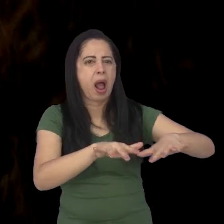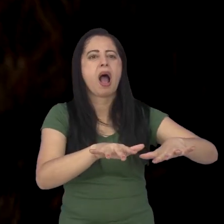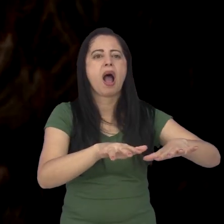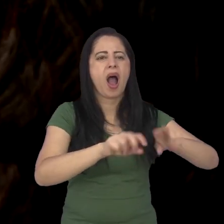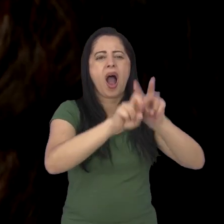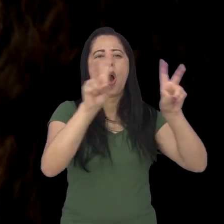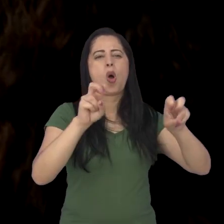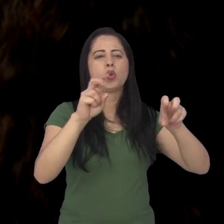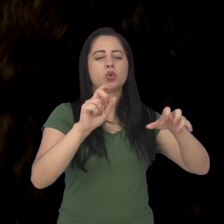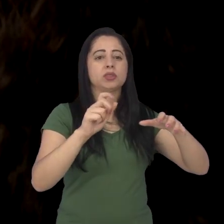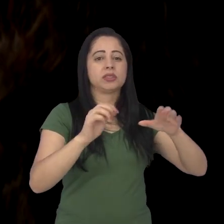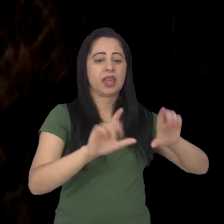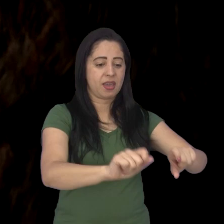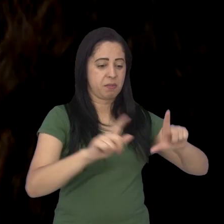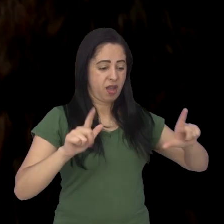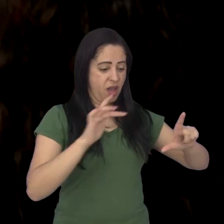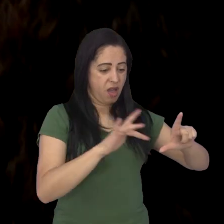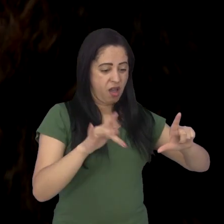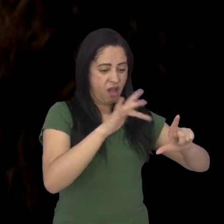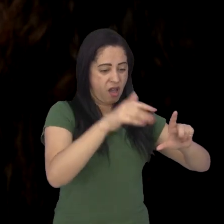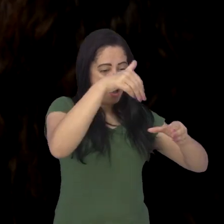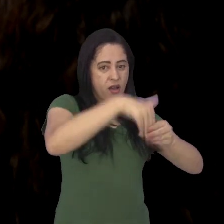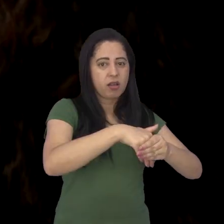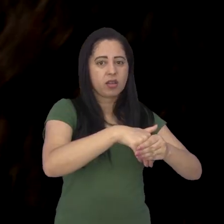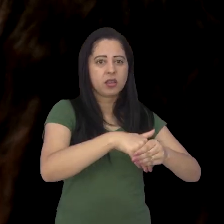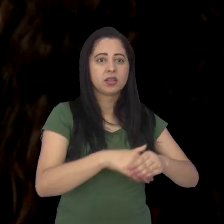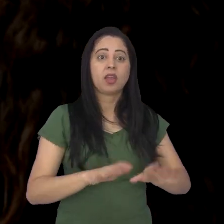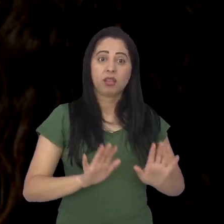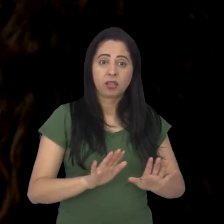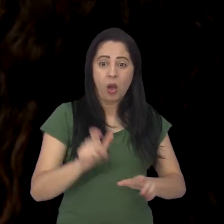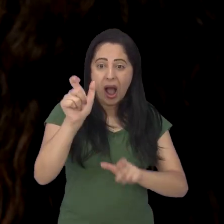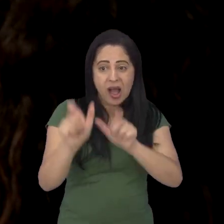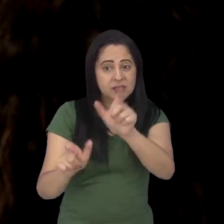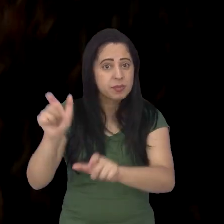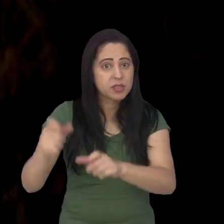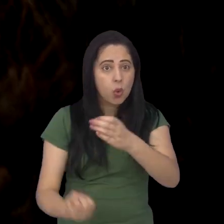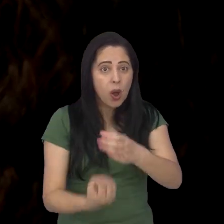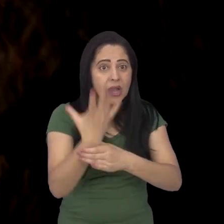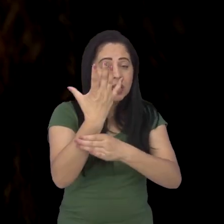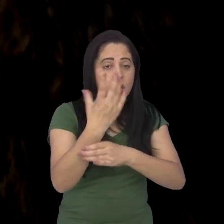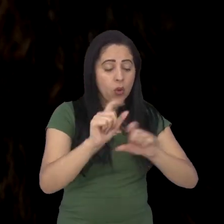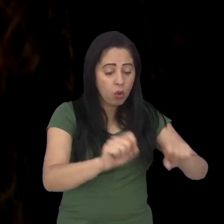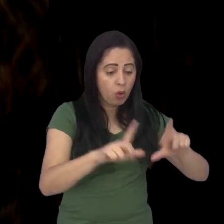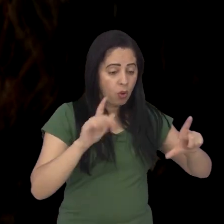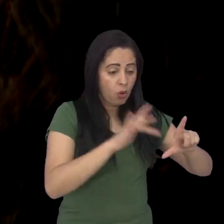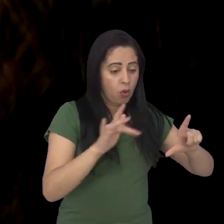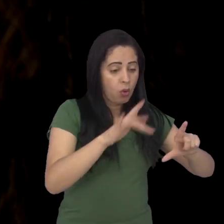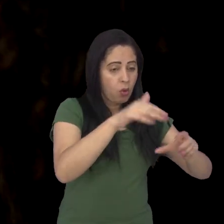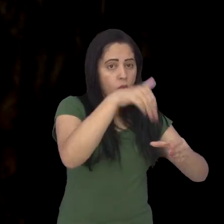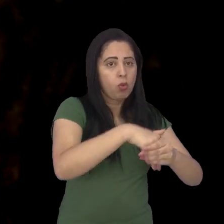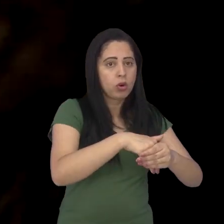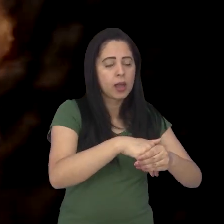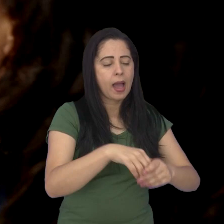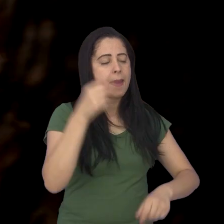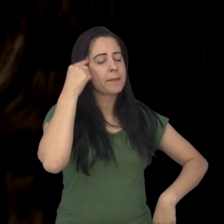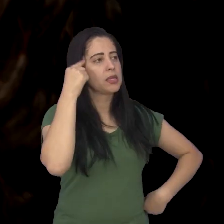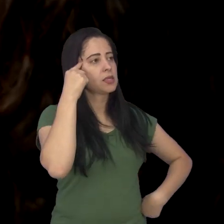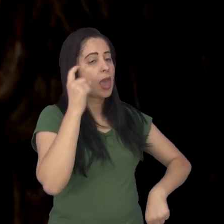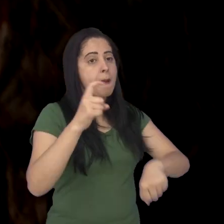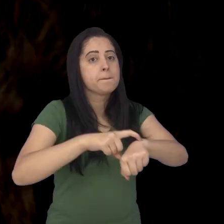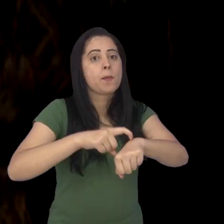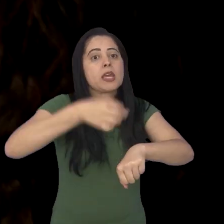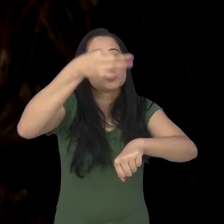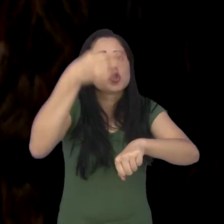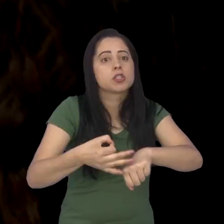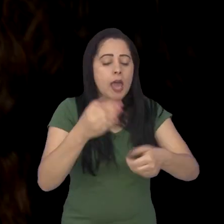urna eletrônica, e as pessoas que fizeram a urna são daqui da cidade, né, trabalham aqui, o sindicato falou assim, olha, tá na hora de